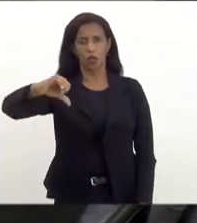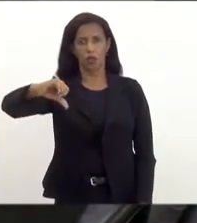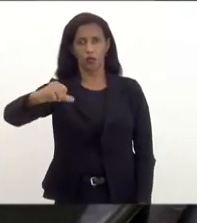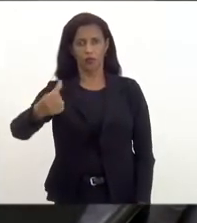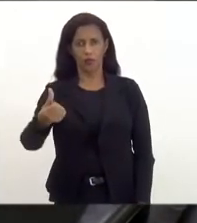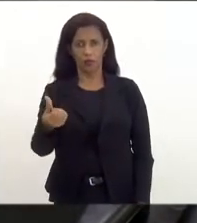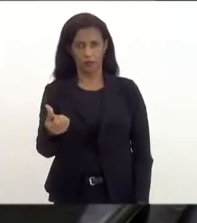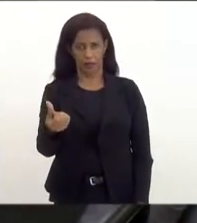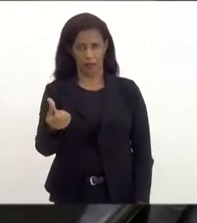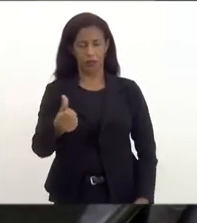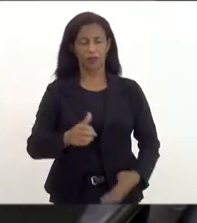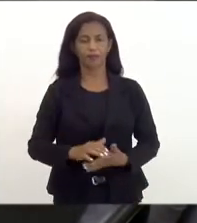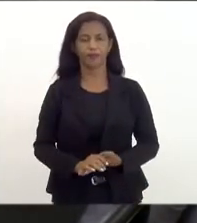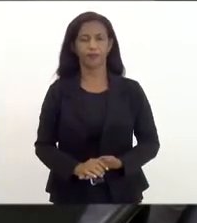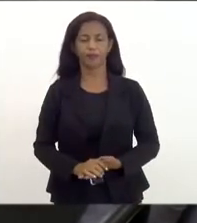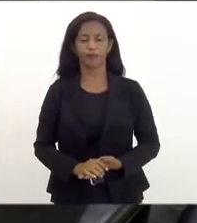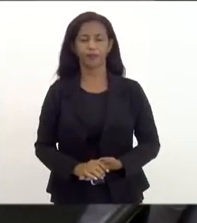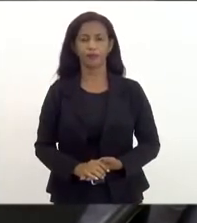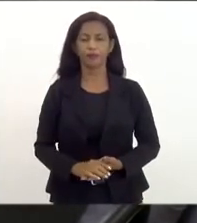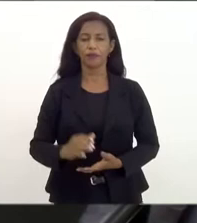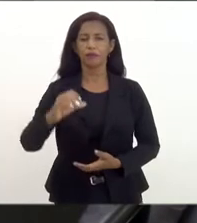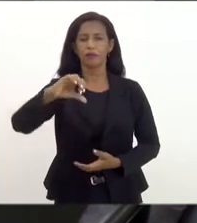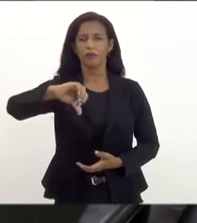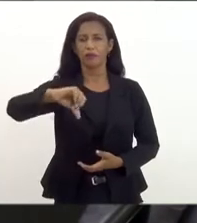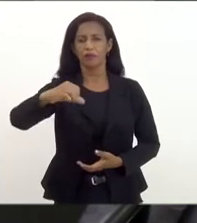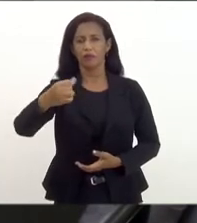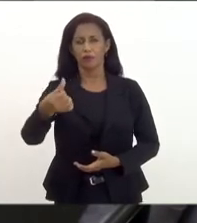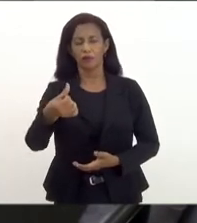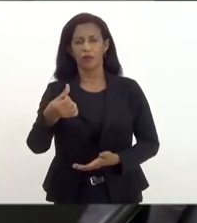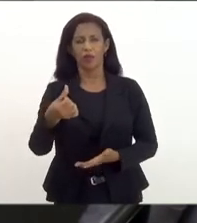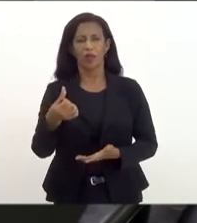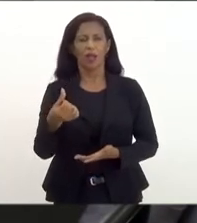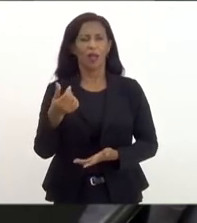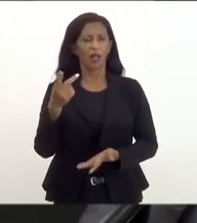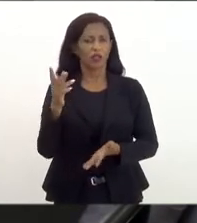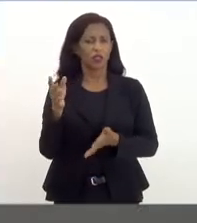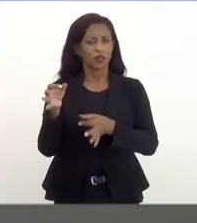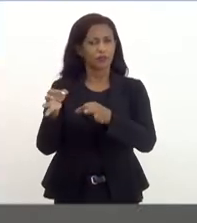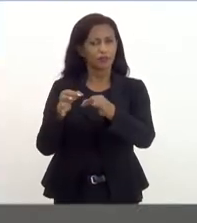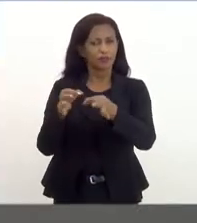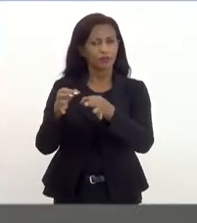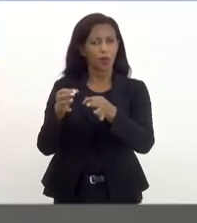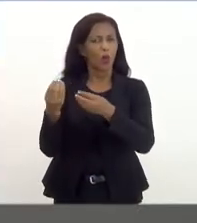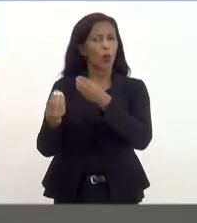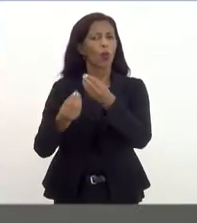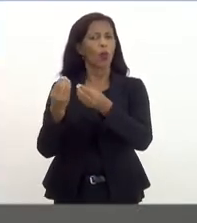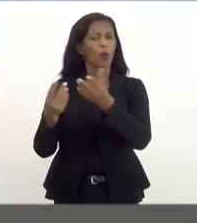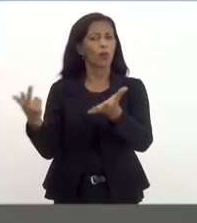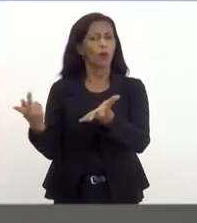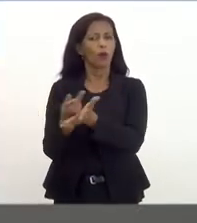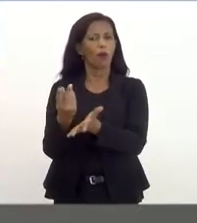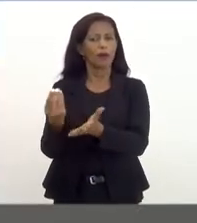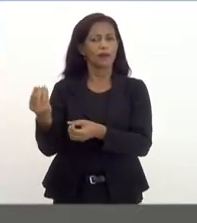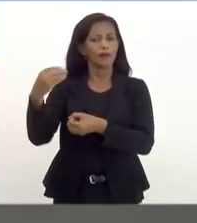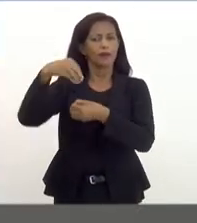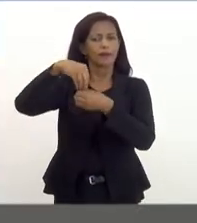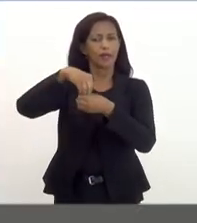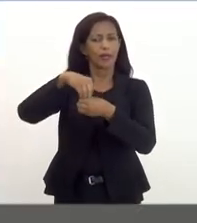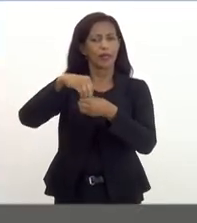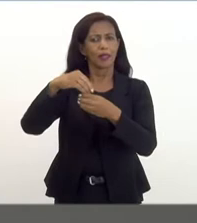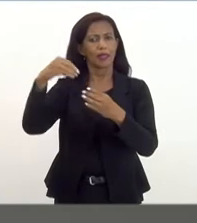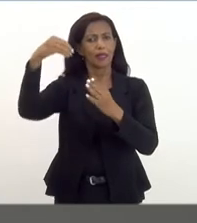9696 a gente estabeleceu como é que seria a organização interna dentro do corpo